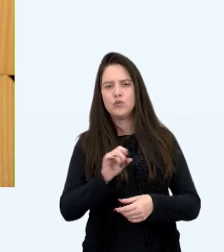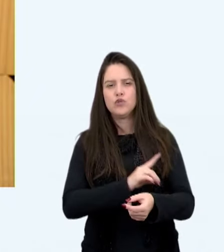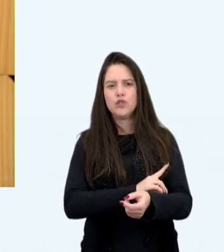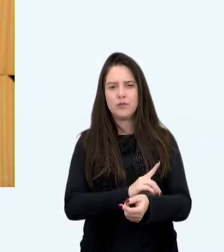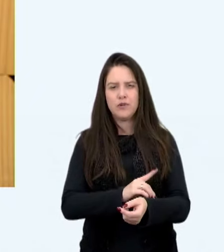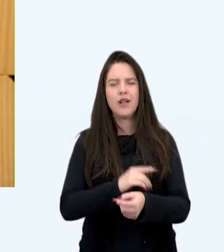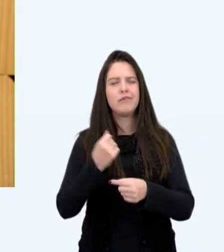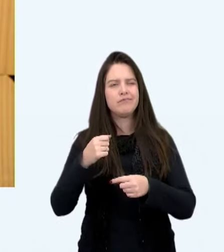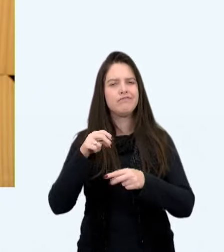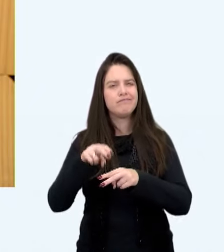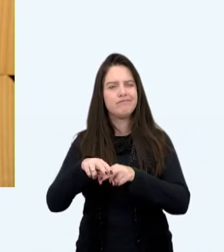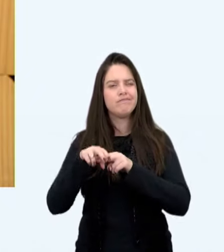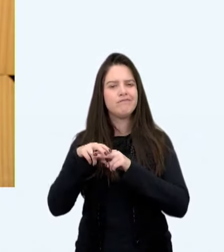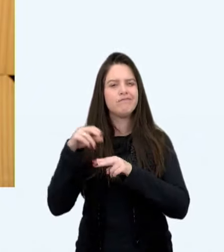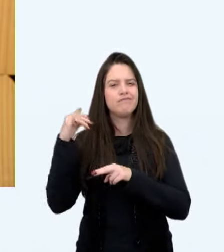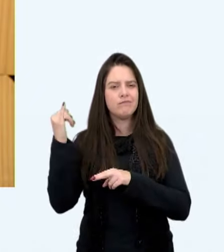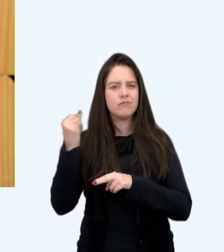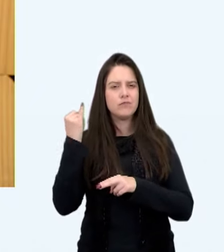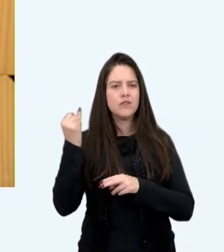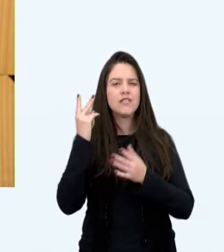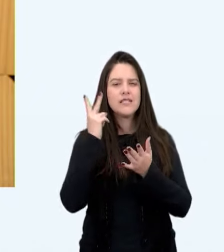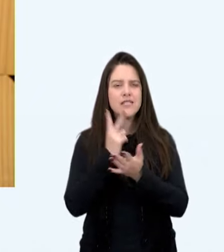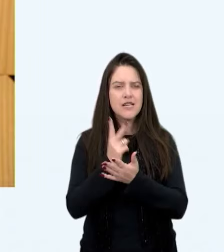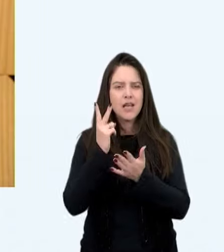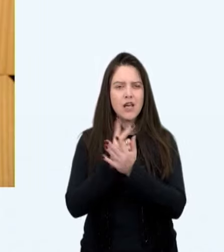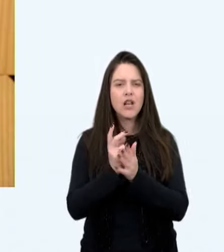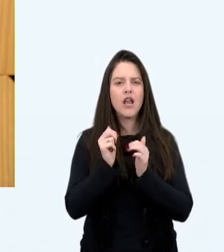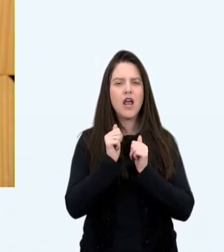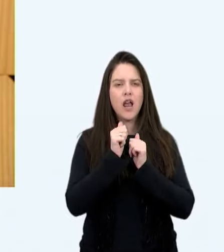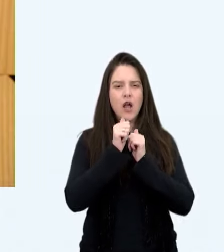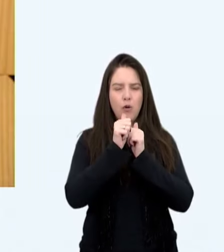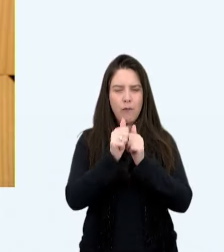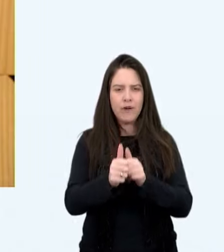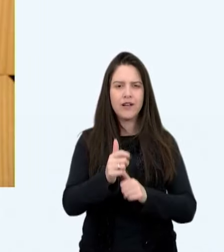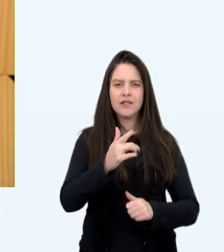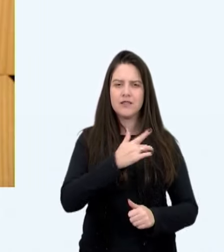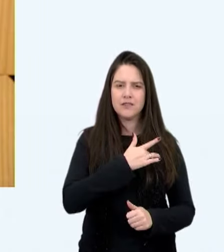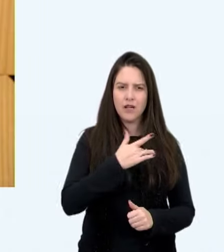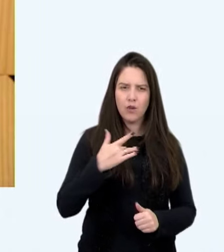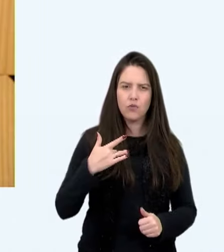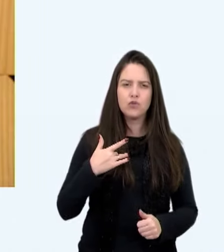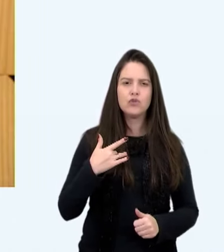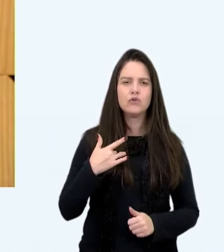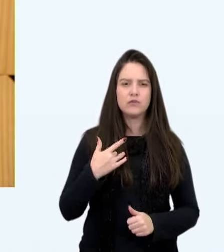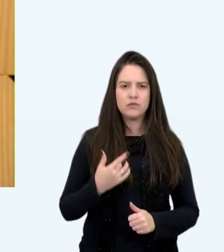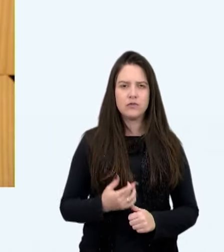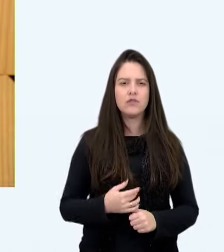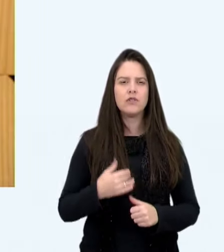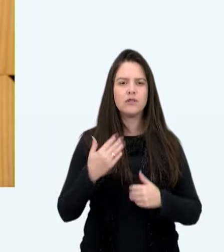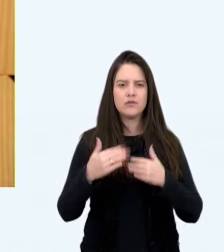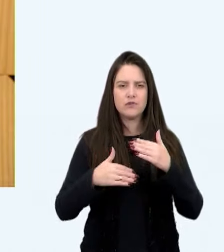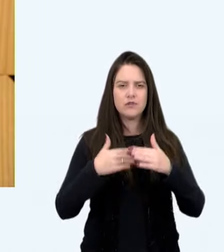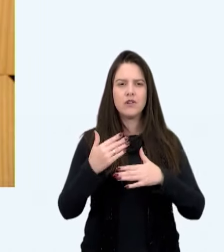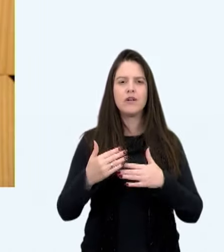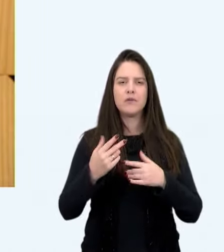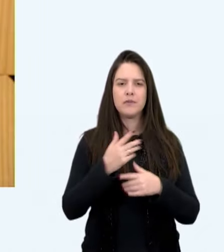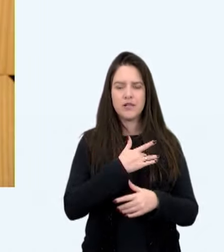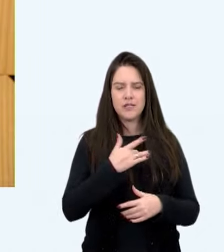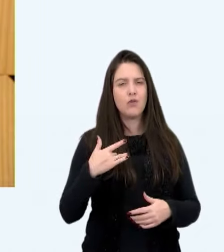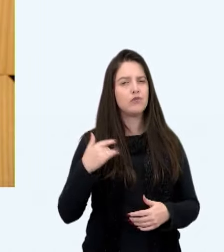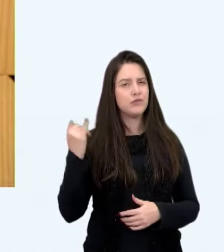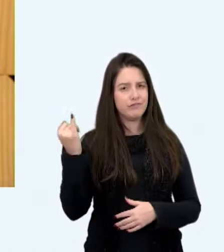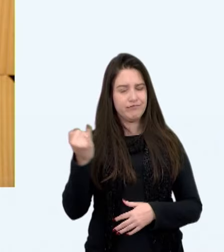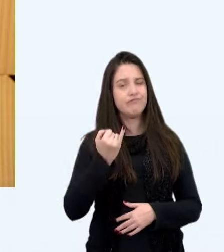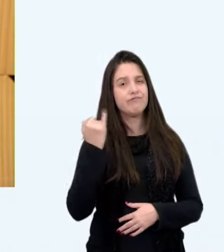isso a importância realmente de estar sempre acompanhando a saúde, né, sendo acompanhada por um profissional de saúde, é muito